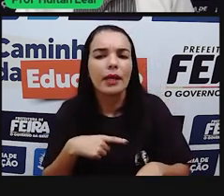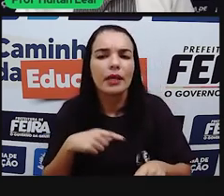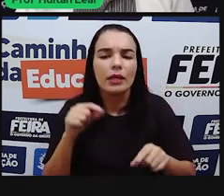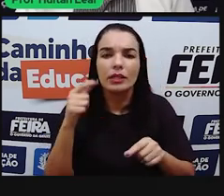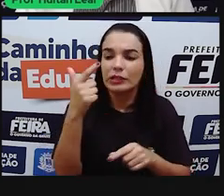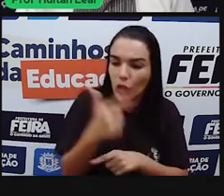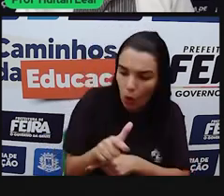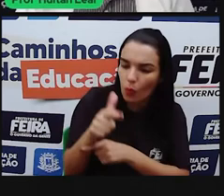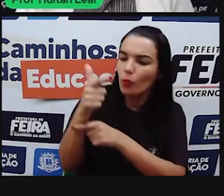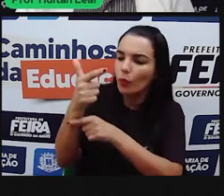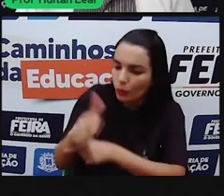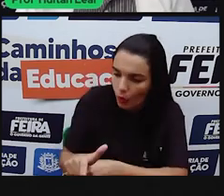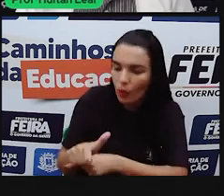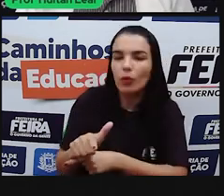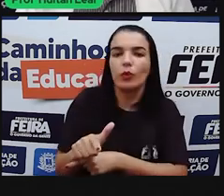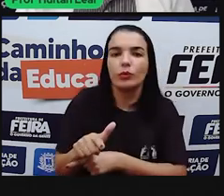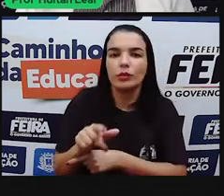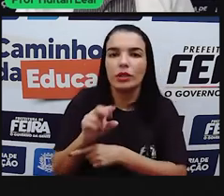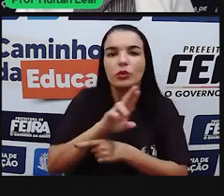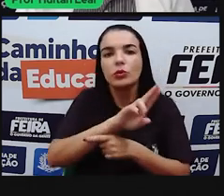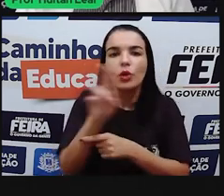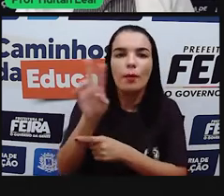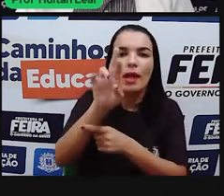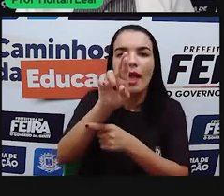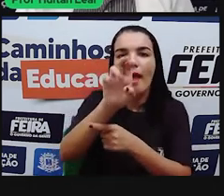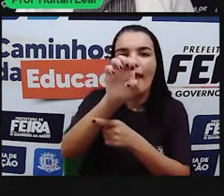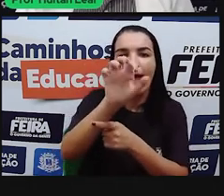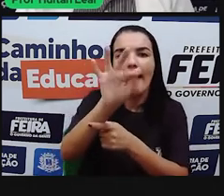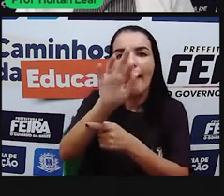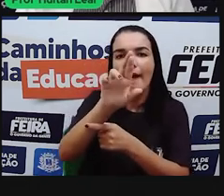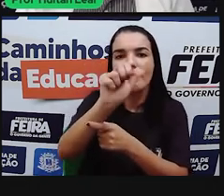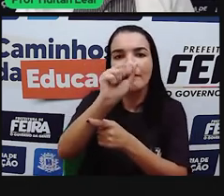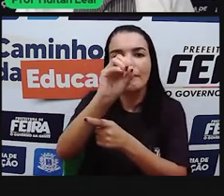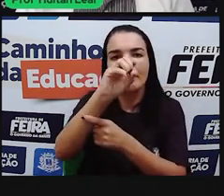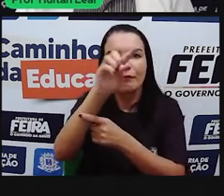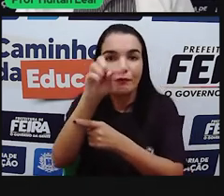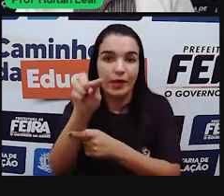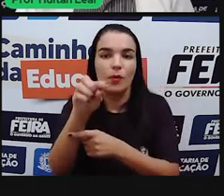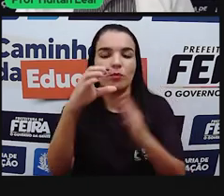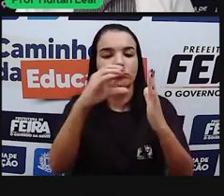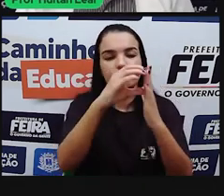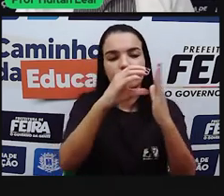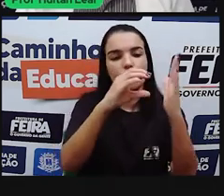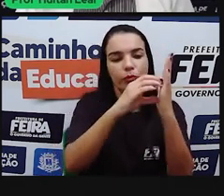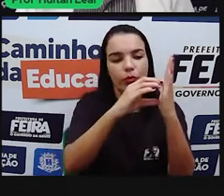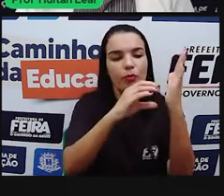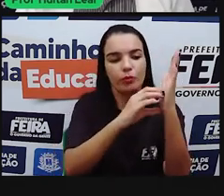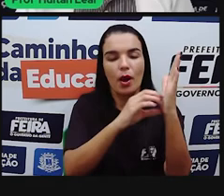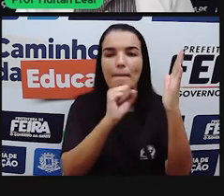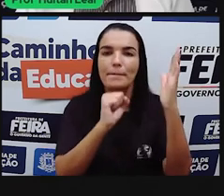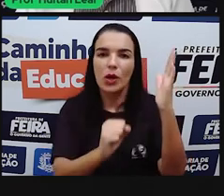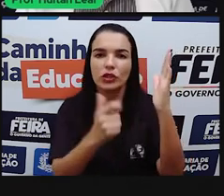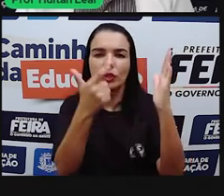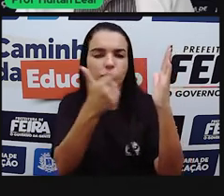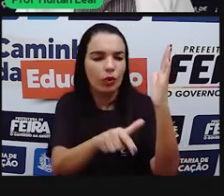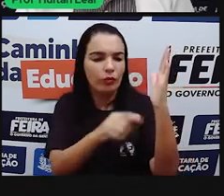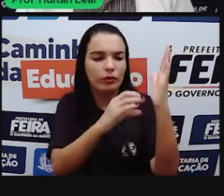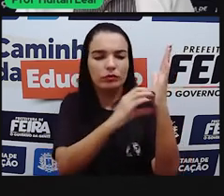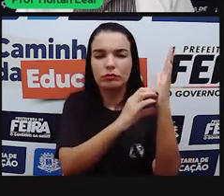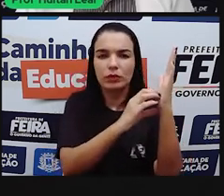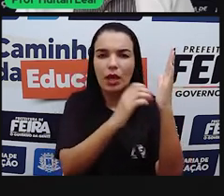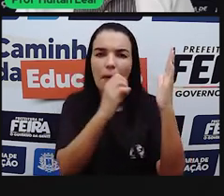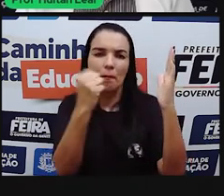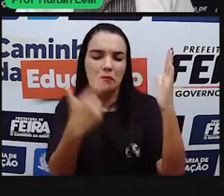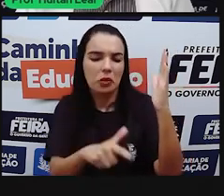em todas as composições. Há composições em que há o refrão, que é a parte que se repete durante toda